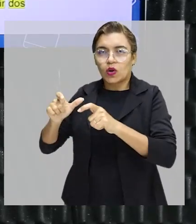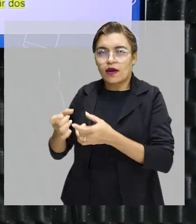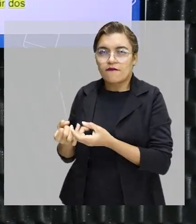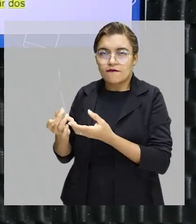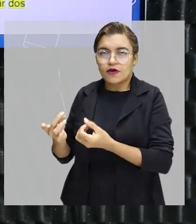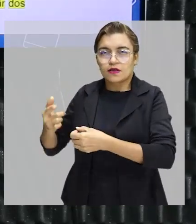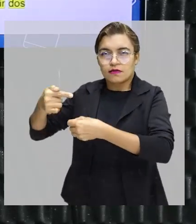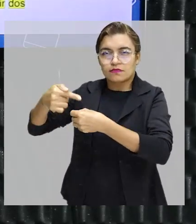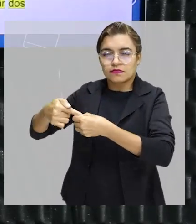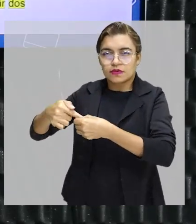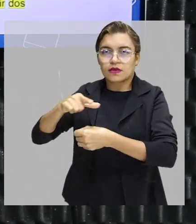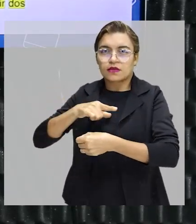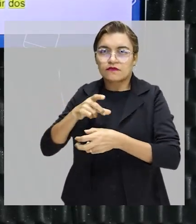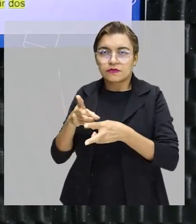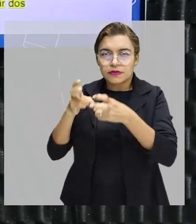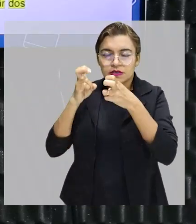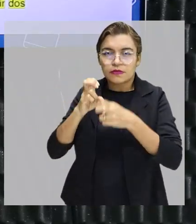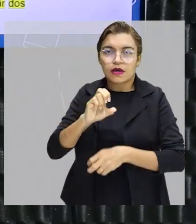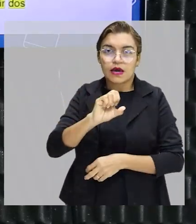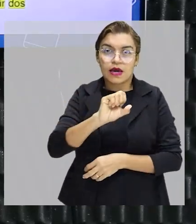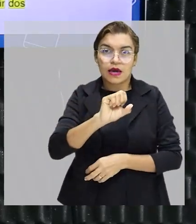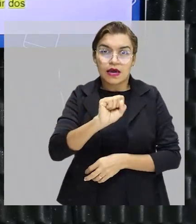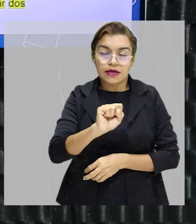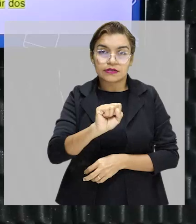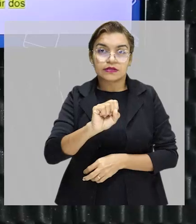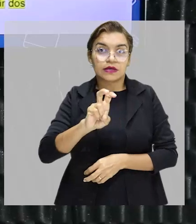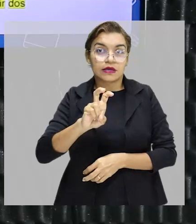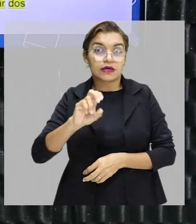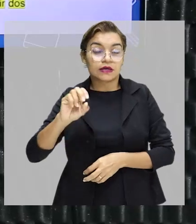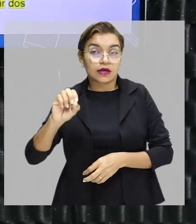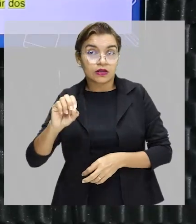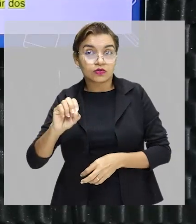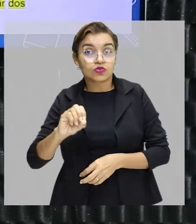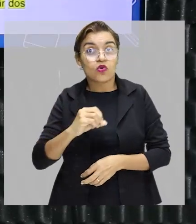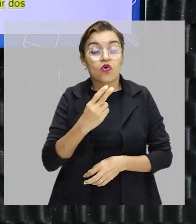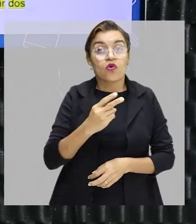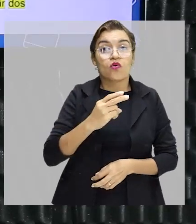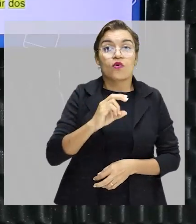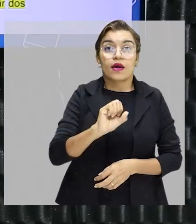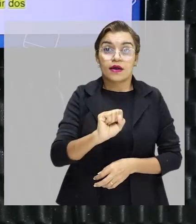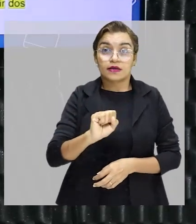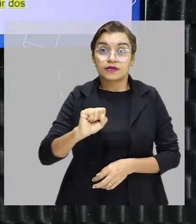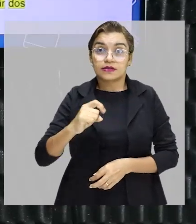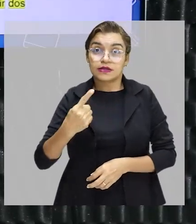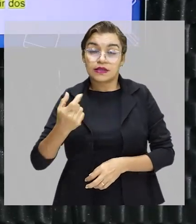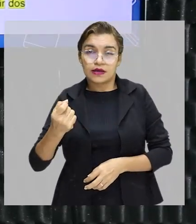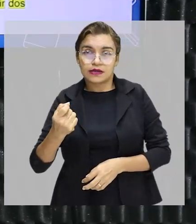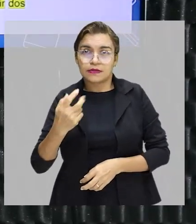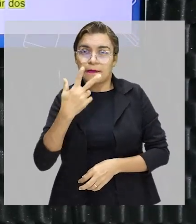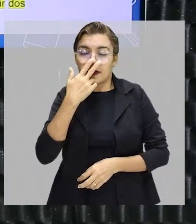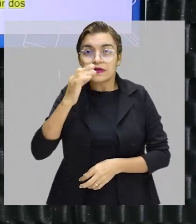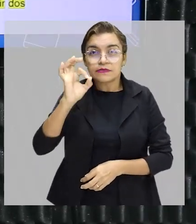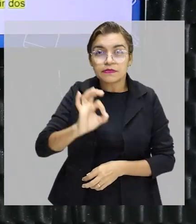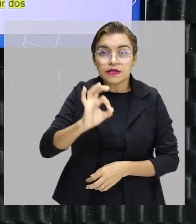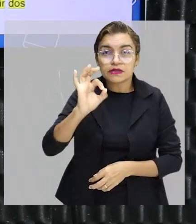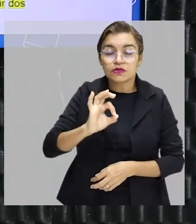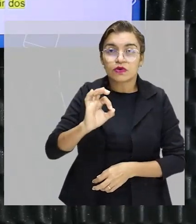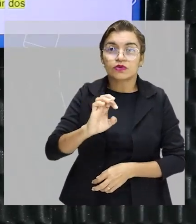S500 e S10. É o percentual de enxofre. Quanto menor for esse número,